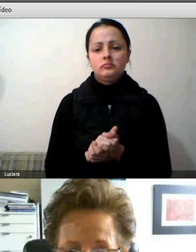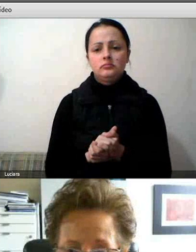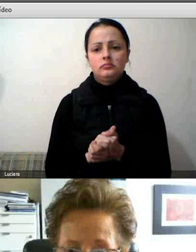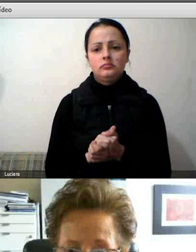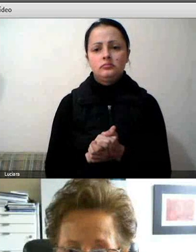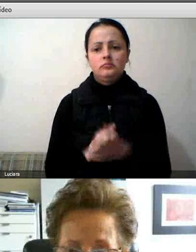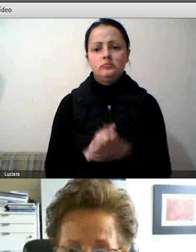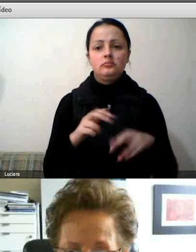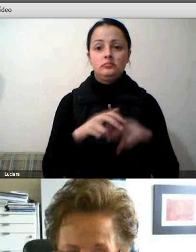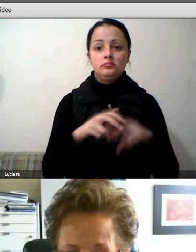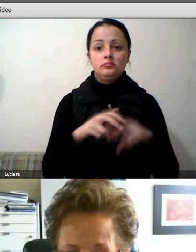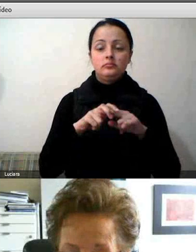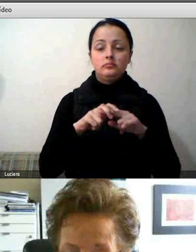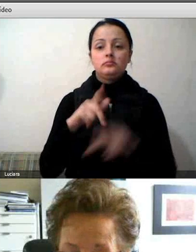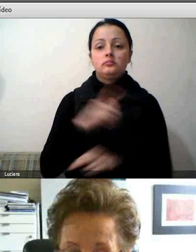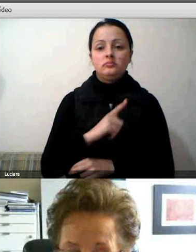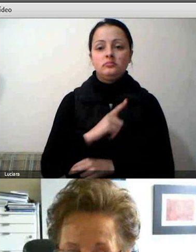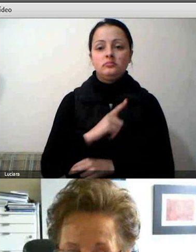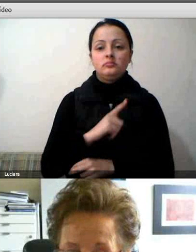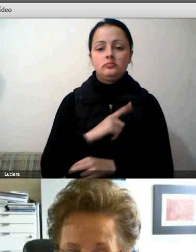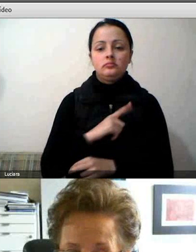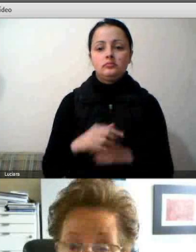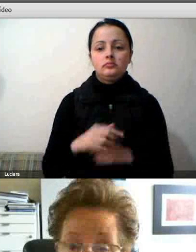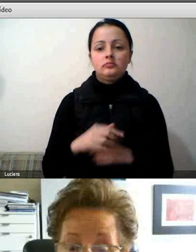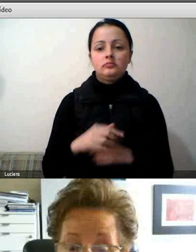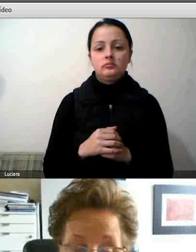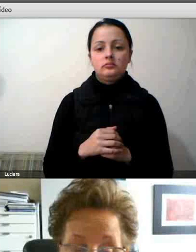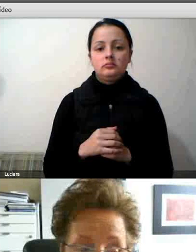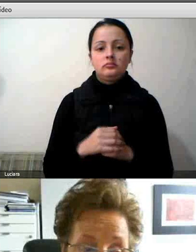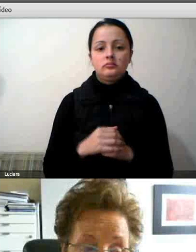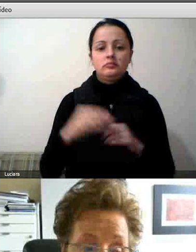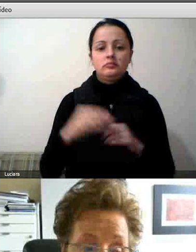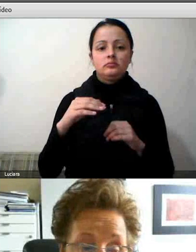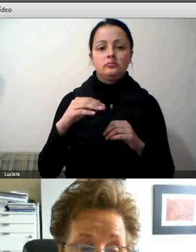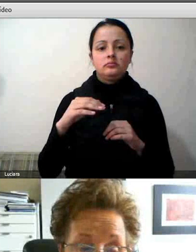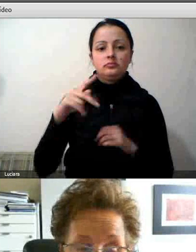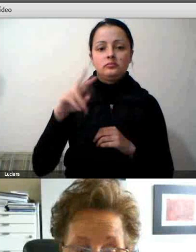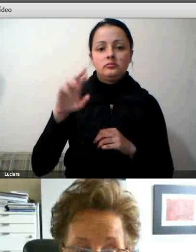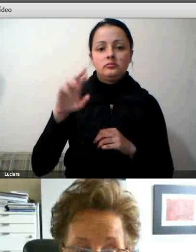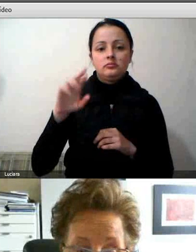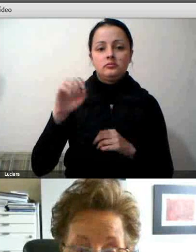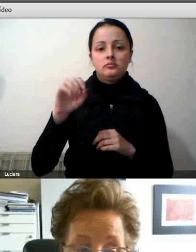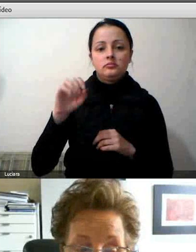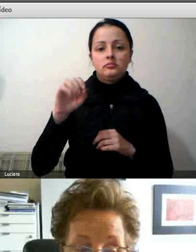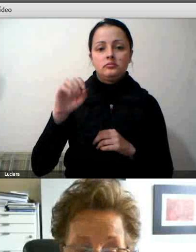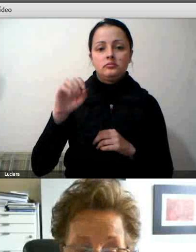compromisso de ter que estar formando, né? Então, nós temos